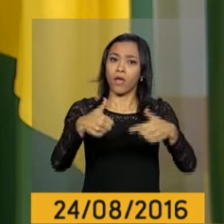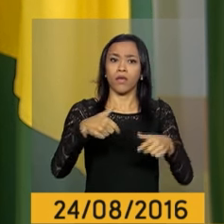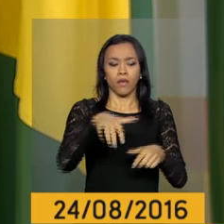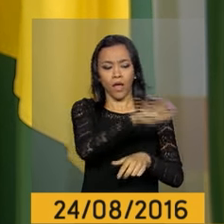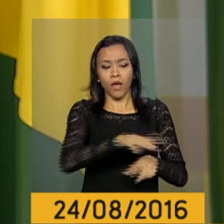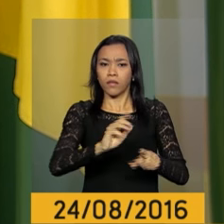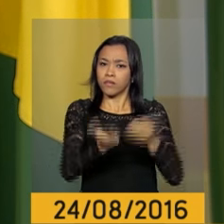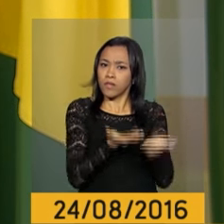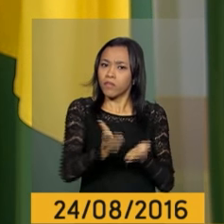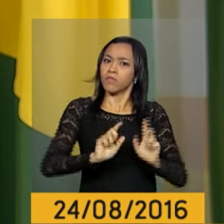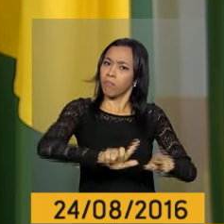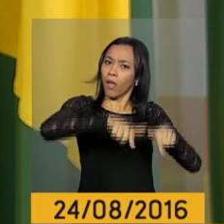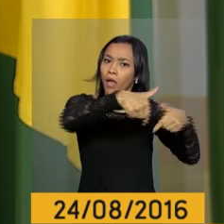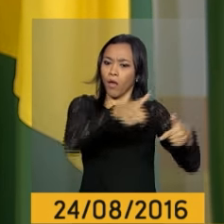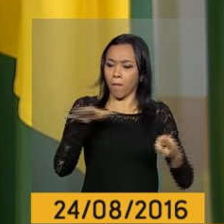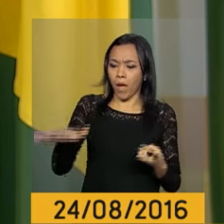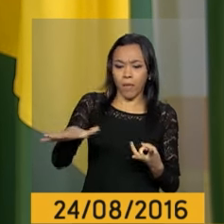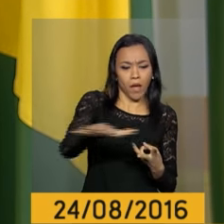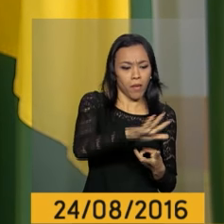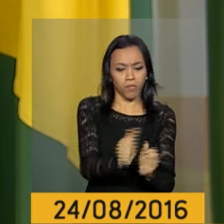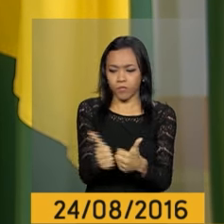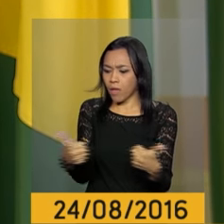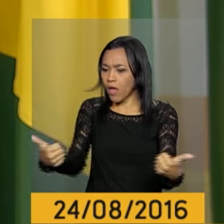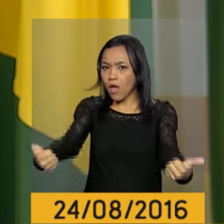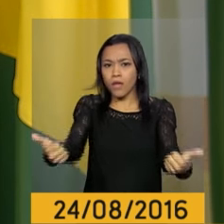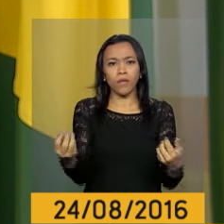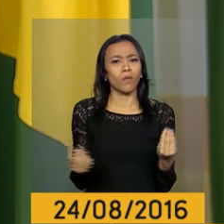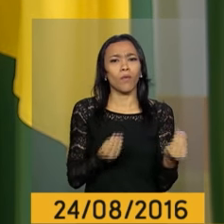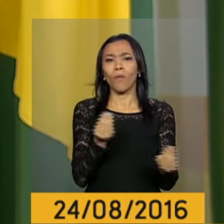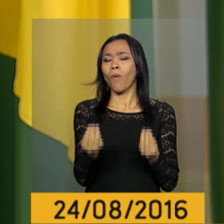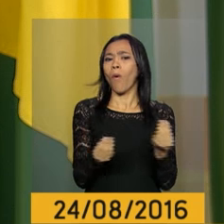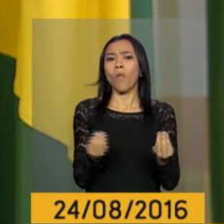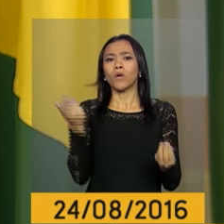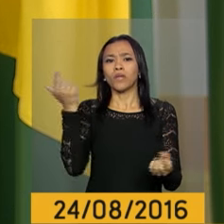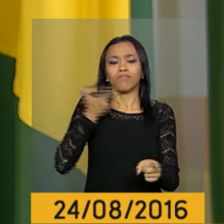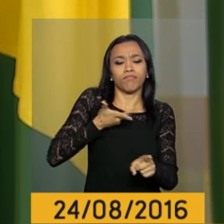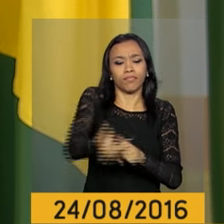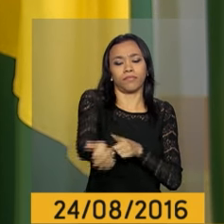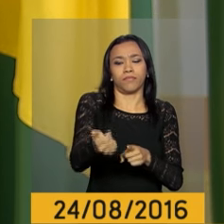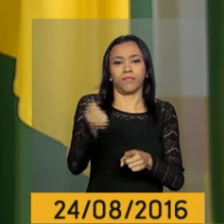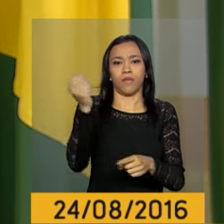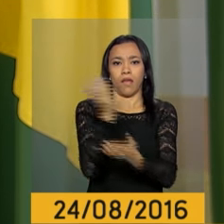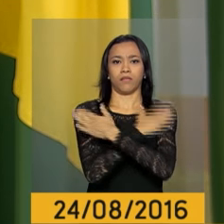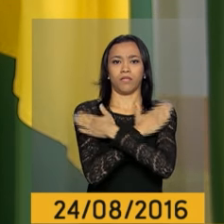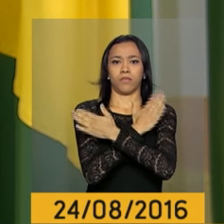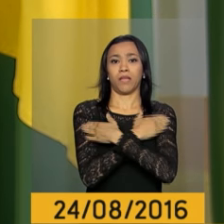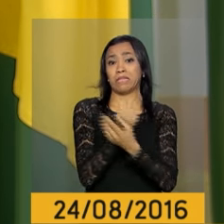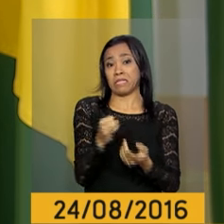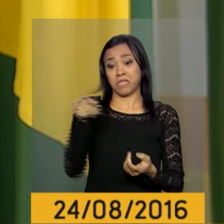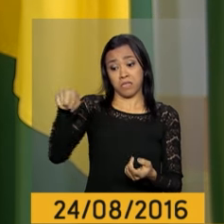funcione. Como é que você vai combater o desemprego se esses setores não estiverem